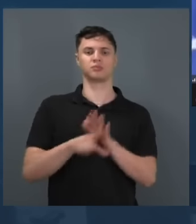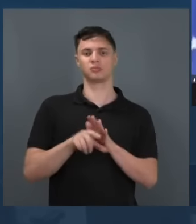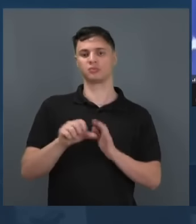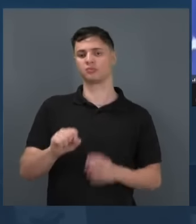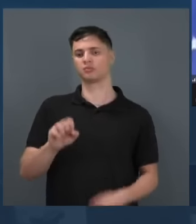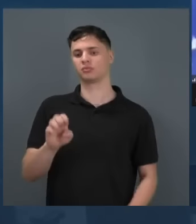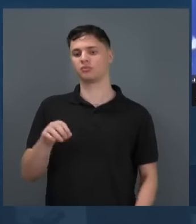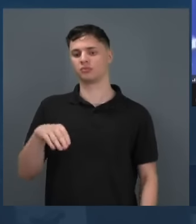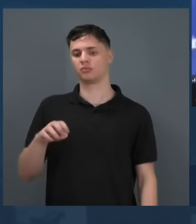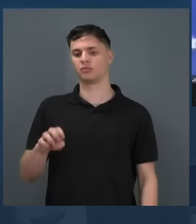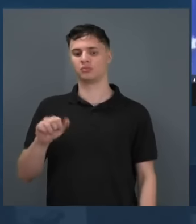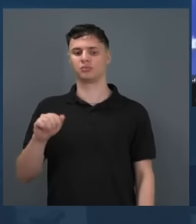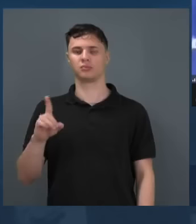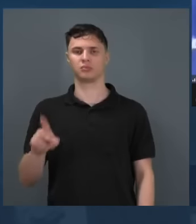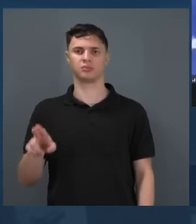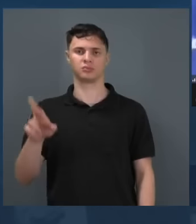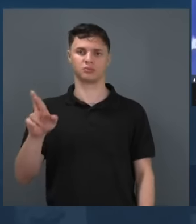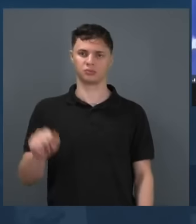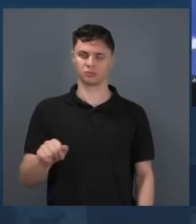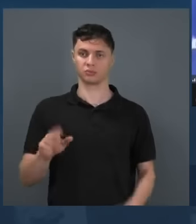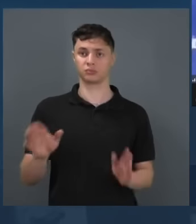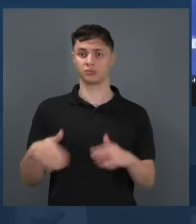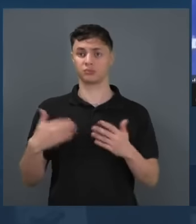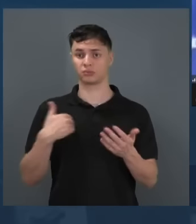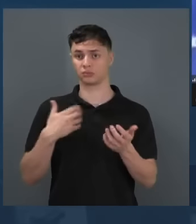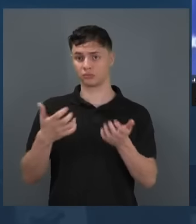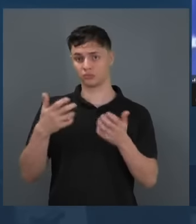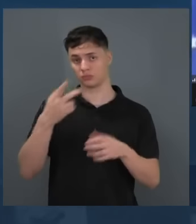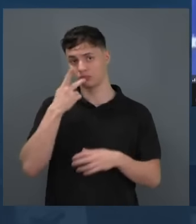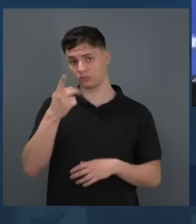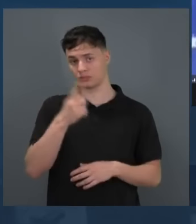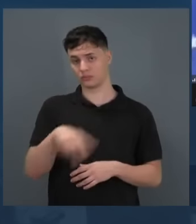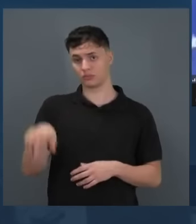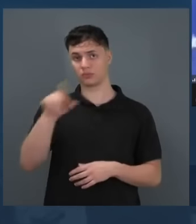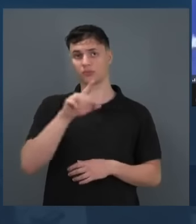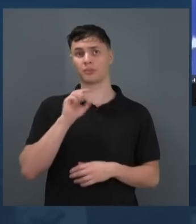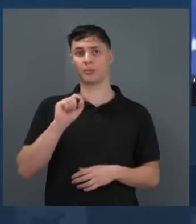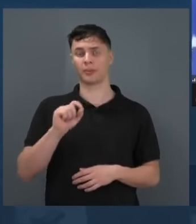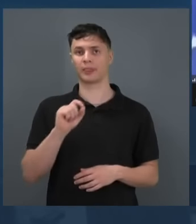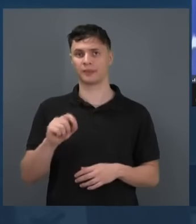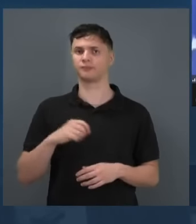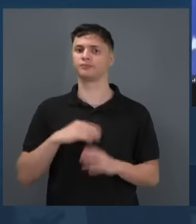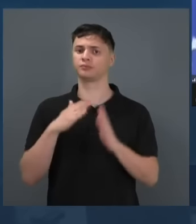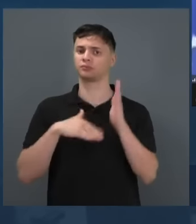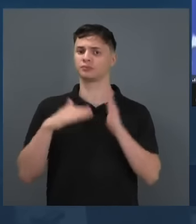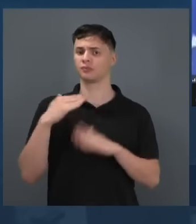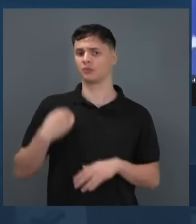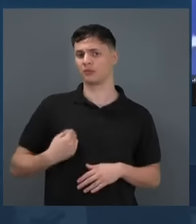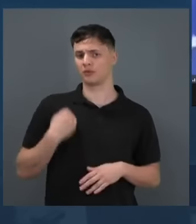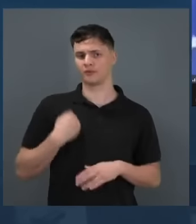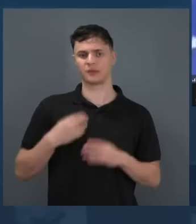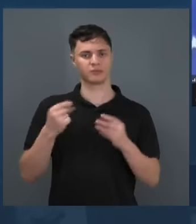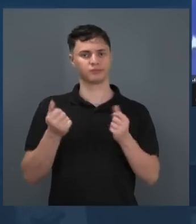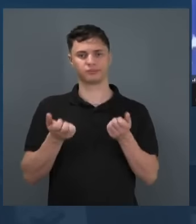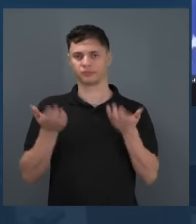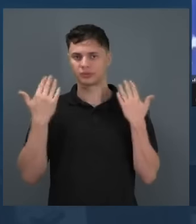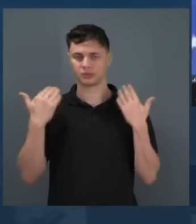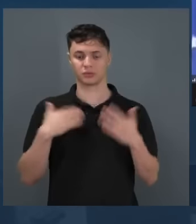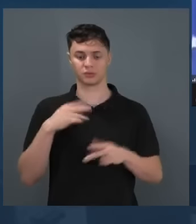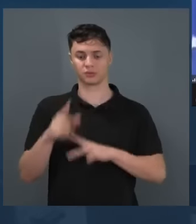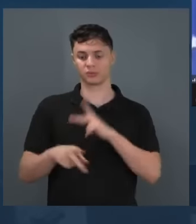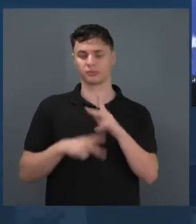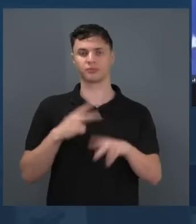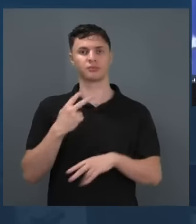a lei de causa e efeito. E eu quero dizer, senhor presidente, tudo na vida passa. O povo não